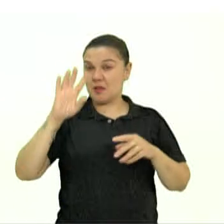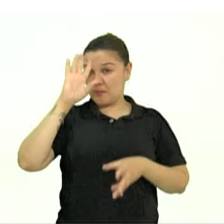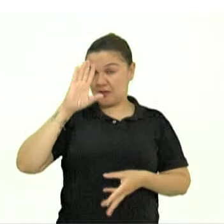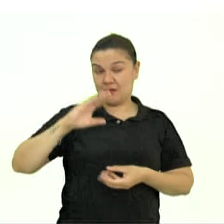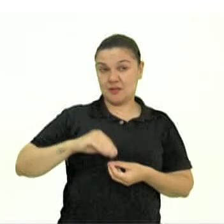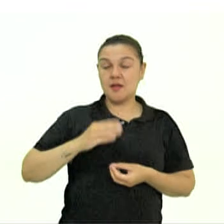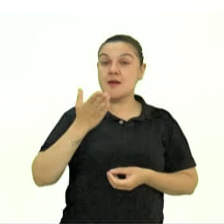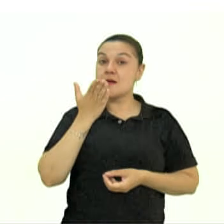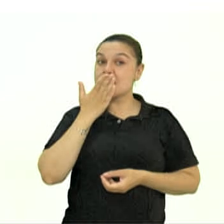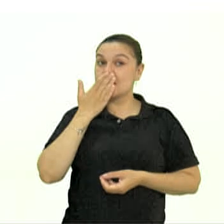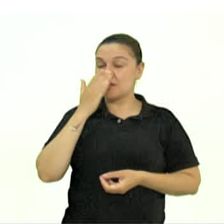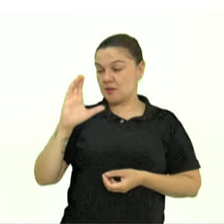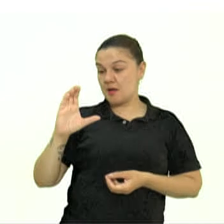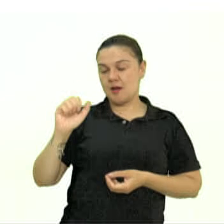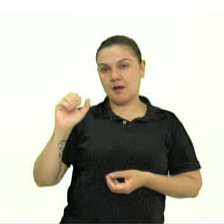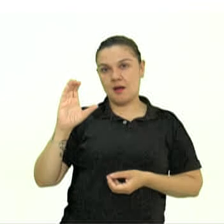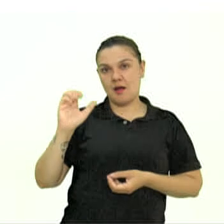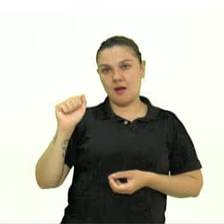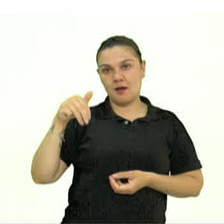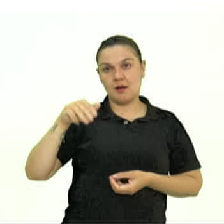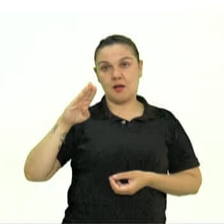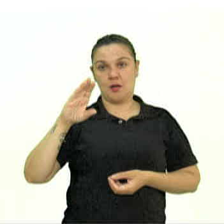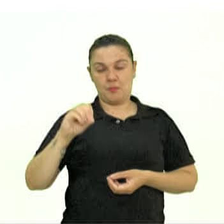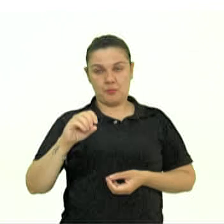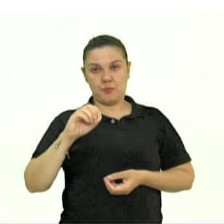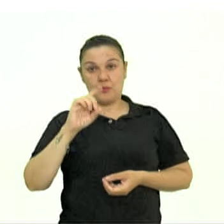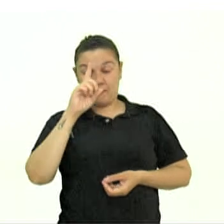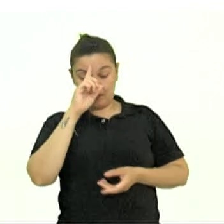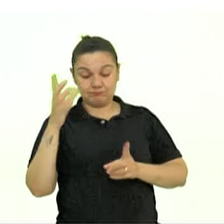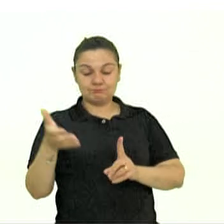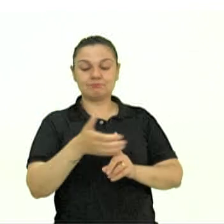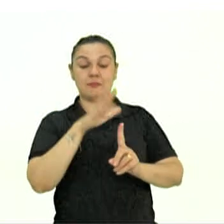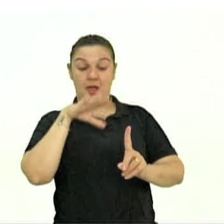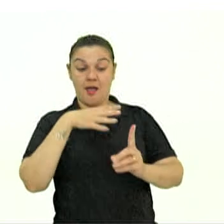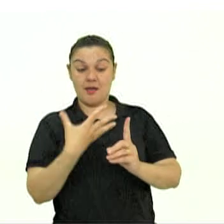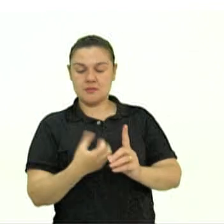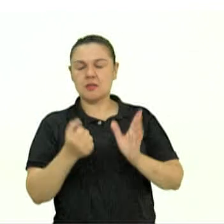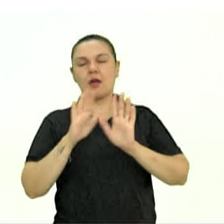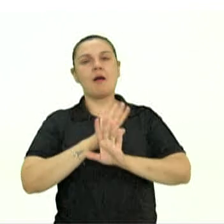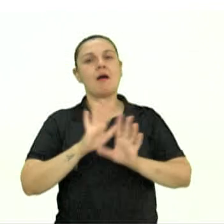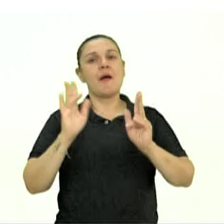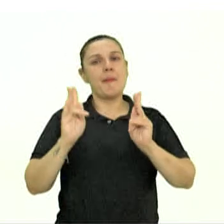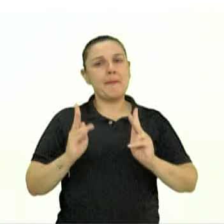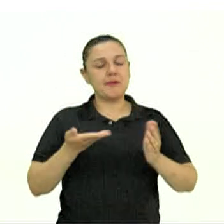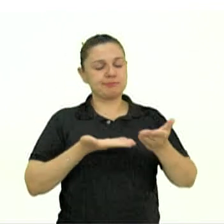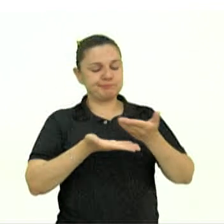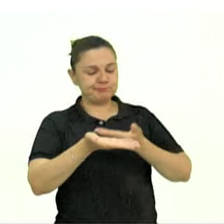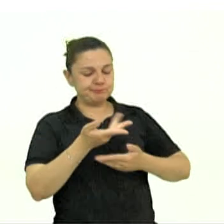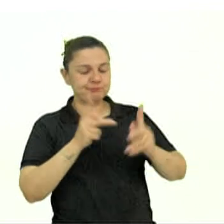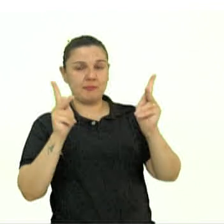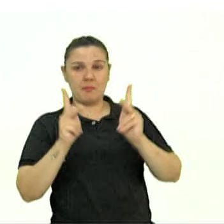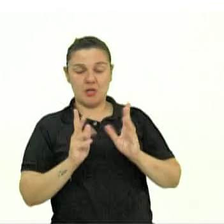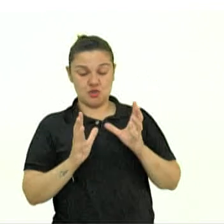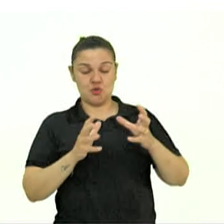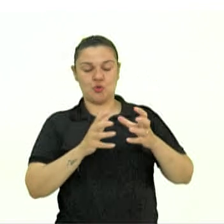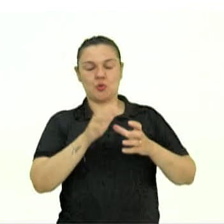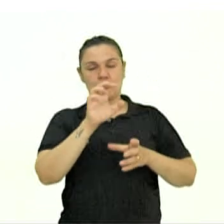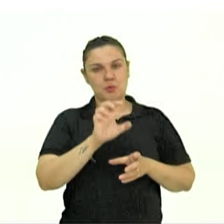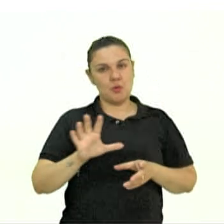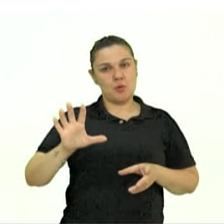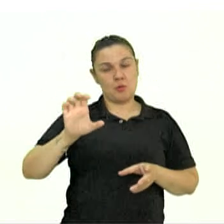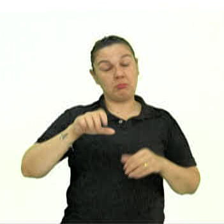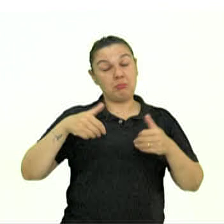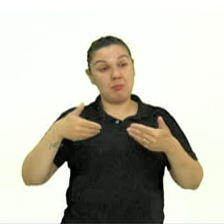compreender que o indígena, o Cacambo, busca convencer alguém sobre uma trégua, uma relação de paz com os europeus,